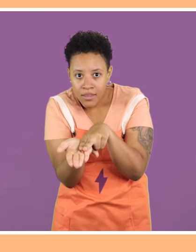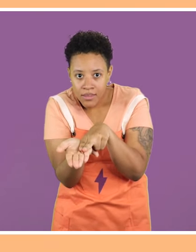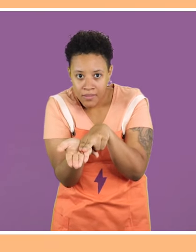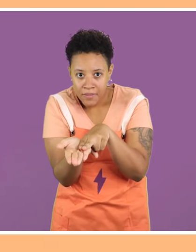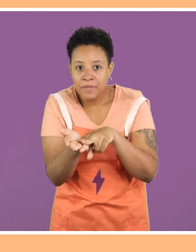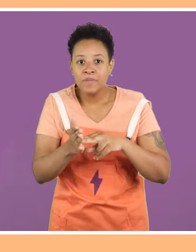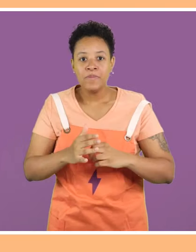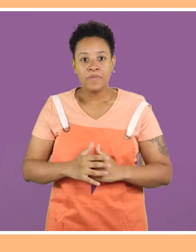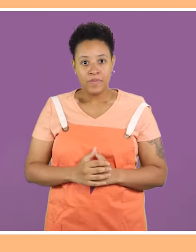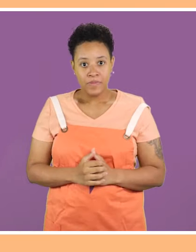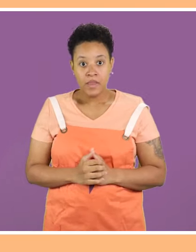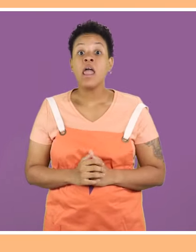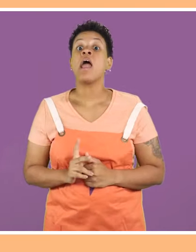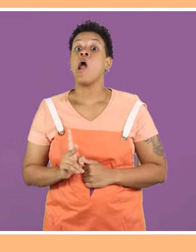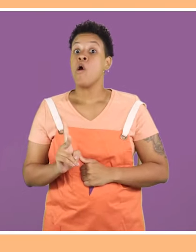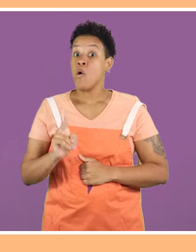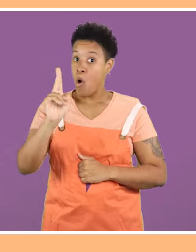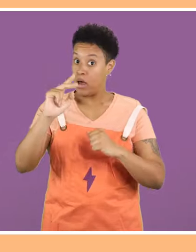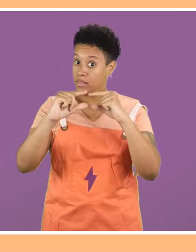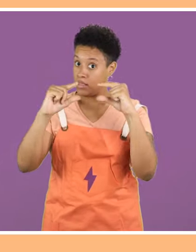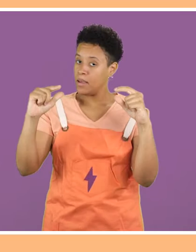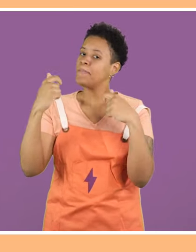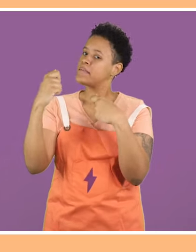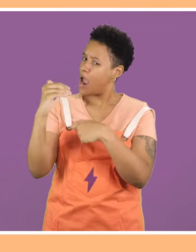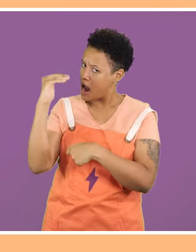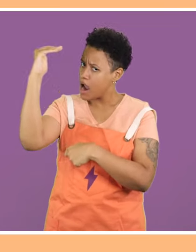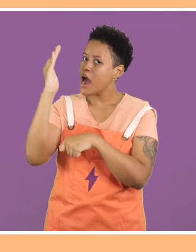Cuidado! Peça ajuda a um adulto.